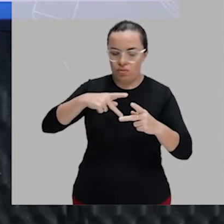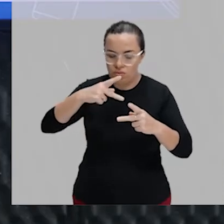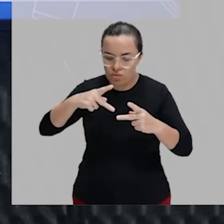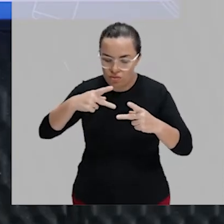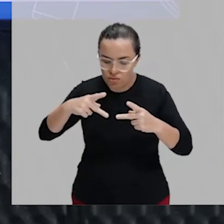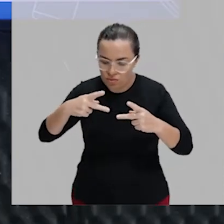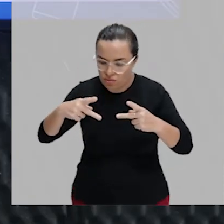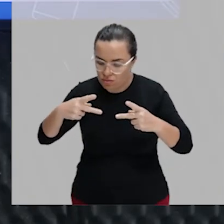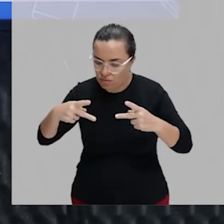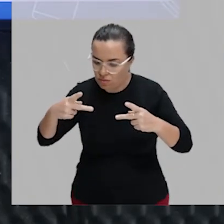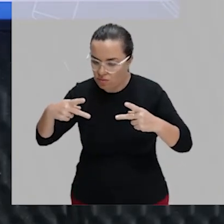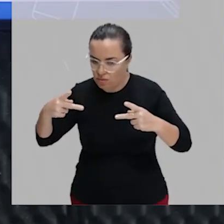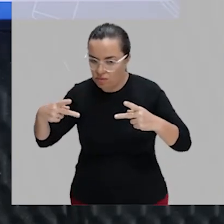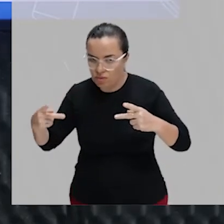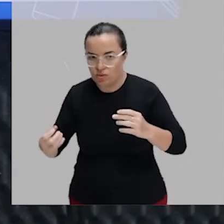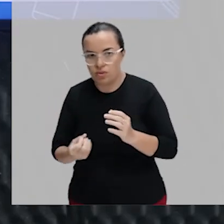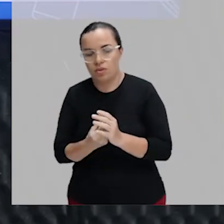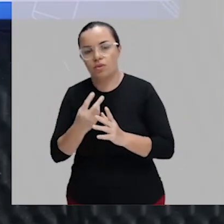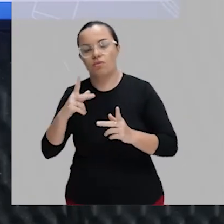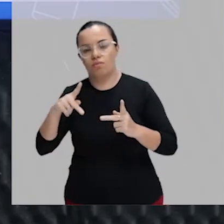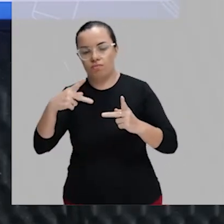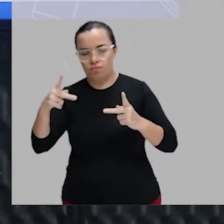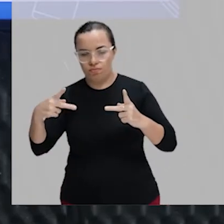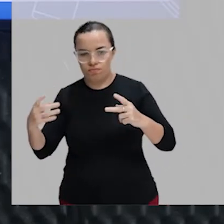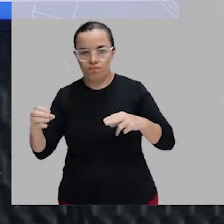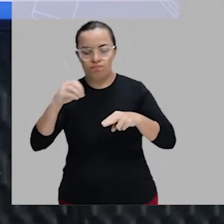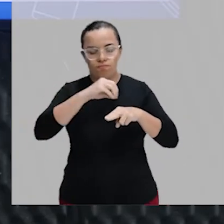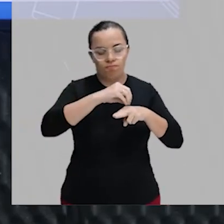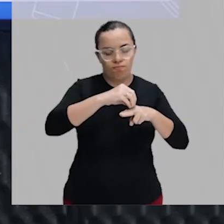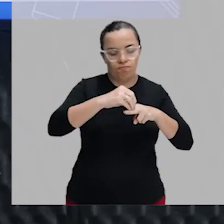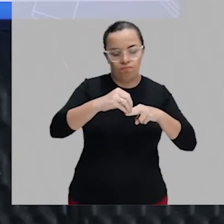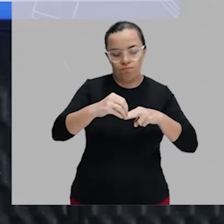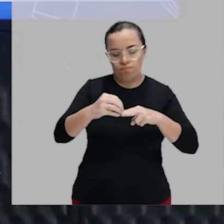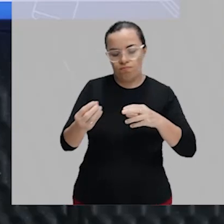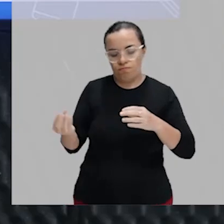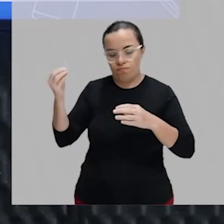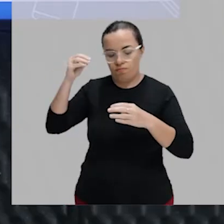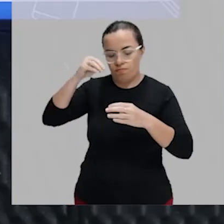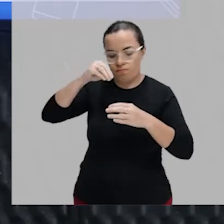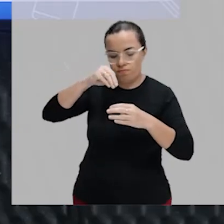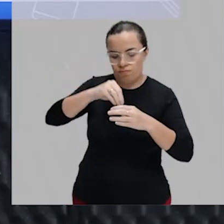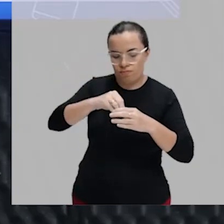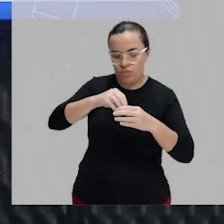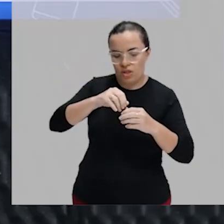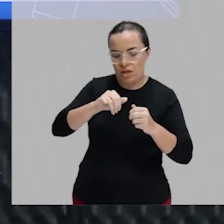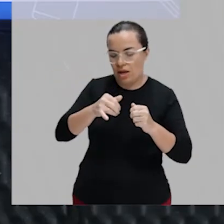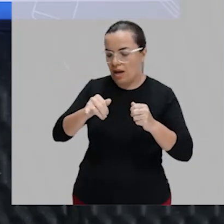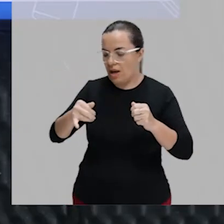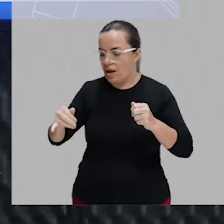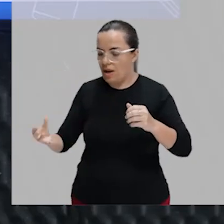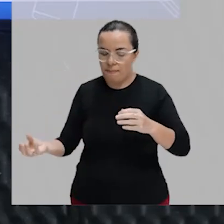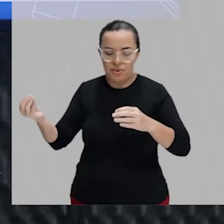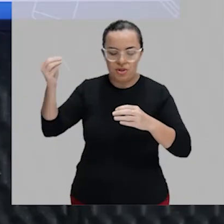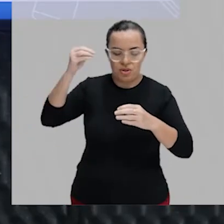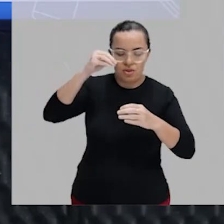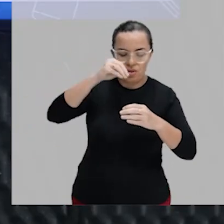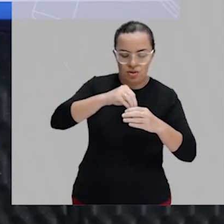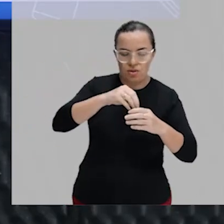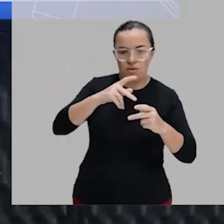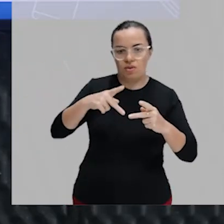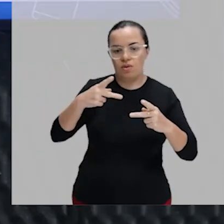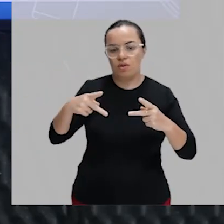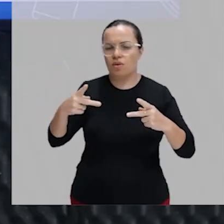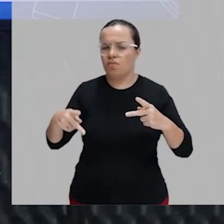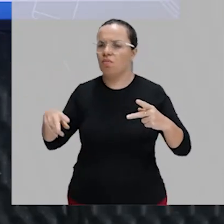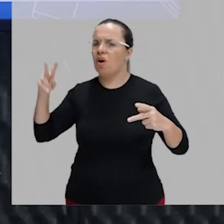em processo de fabricação, ele que vai adicionar aminoácidos. Vamos lembrar que as proteínas são formadas